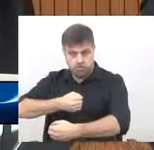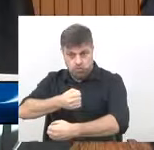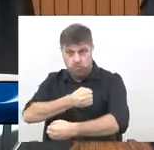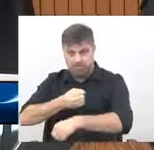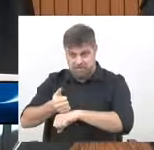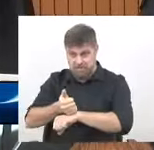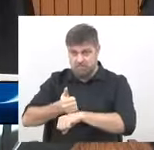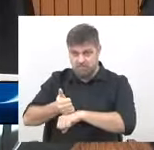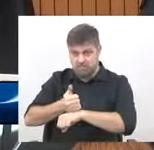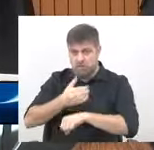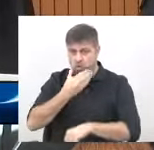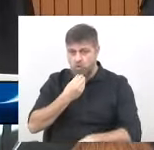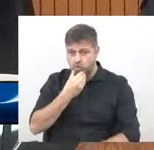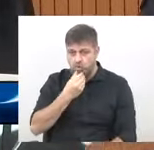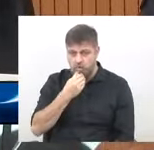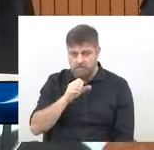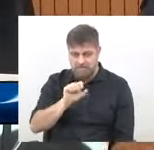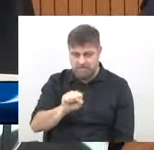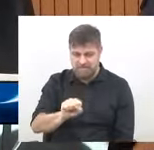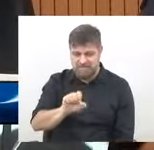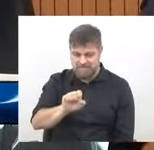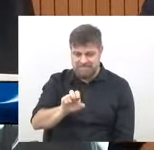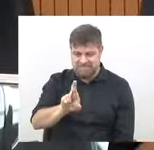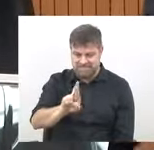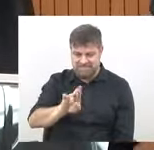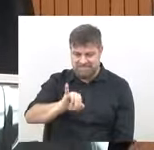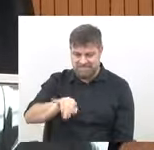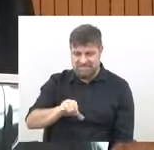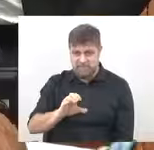Sérgio Raul Souza.